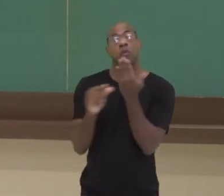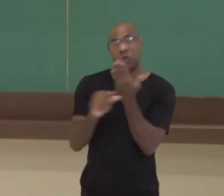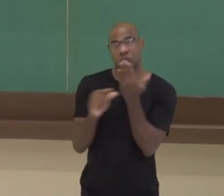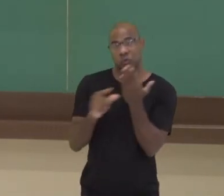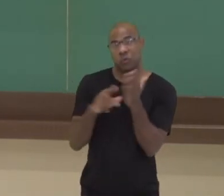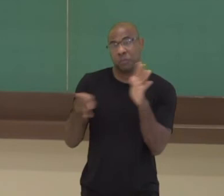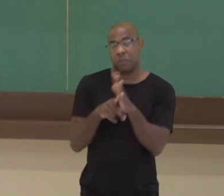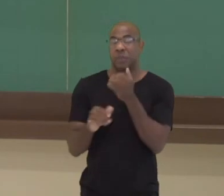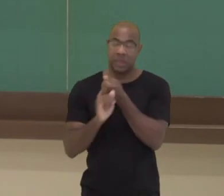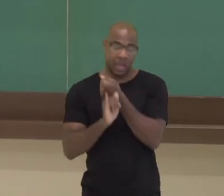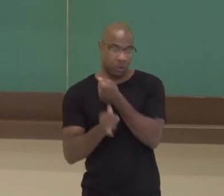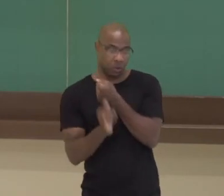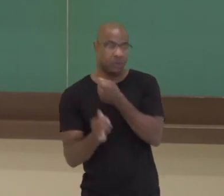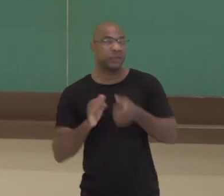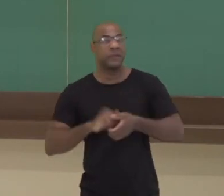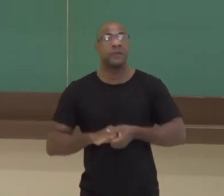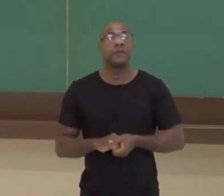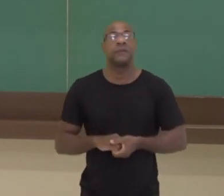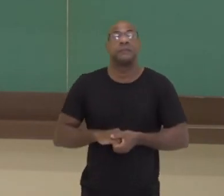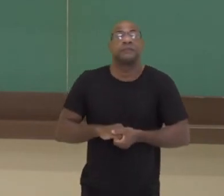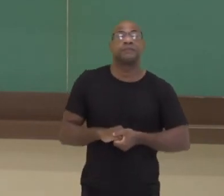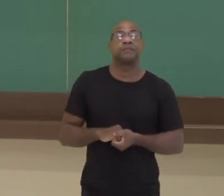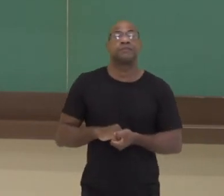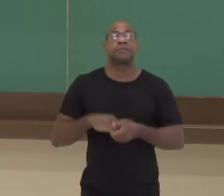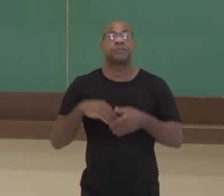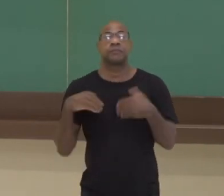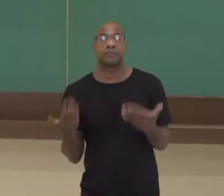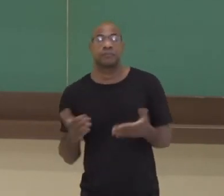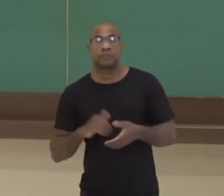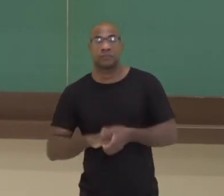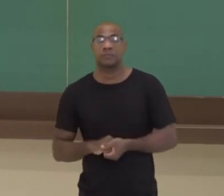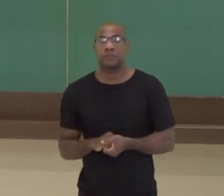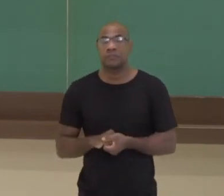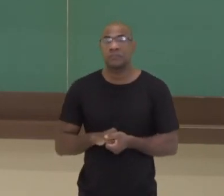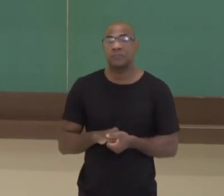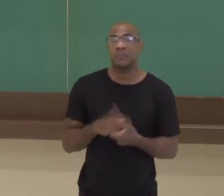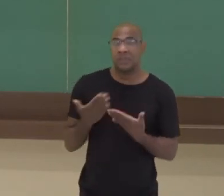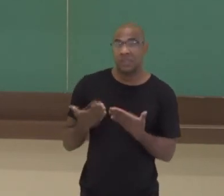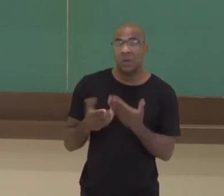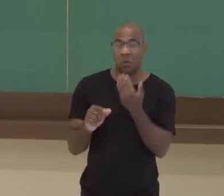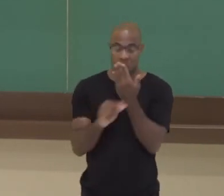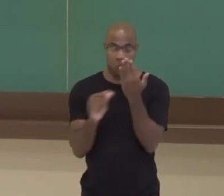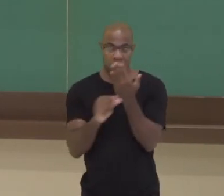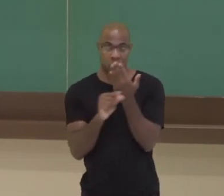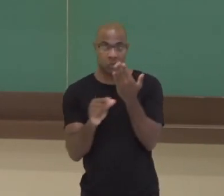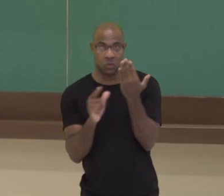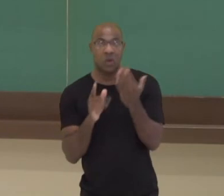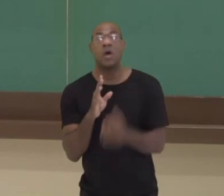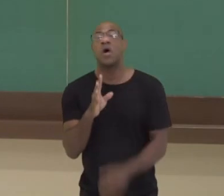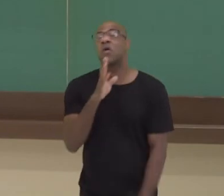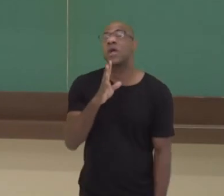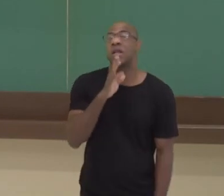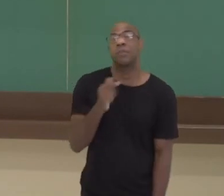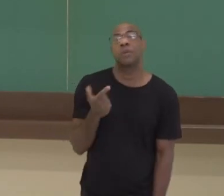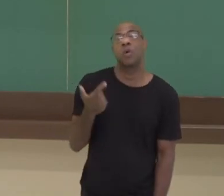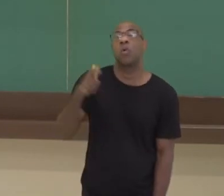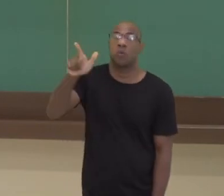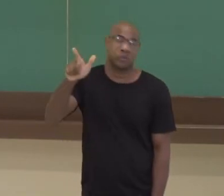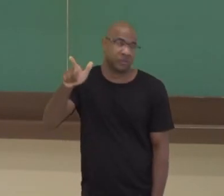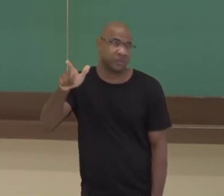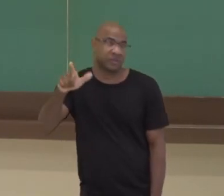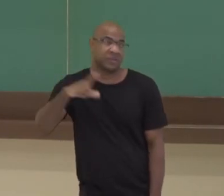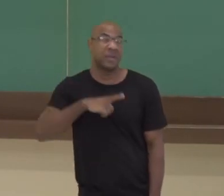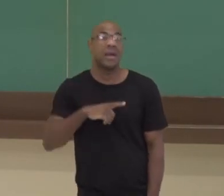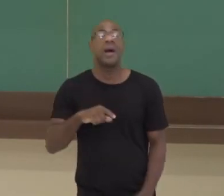crônica. Tanto o Luiz Fernando Veríssimo como eu conhecemos outras, é verdade,